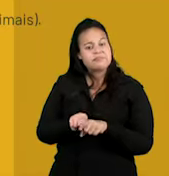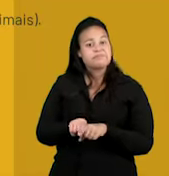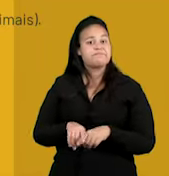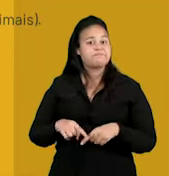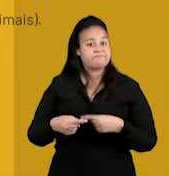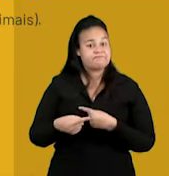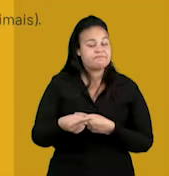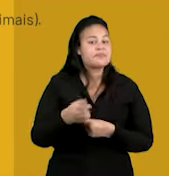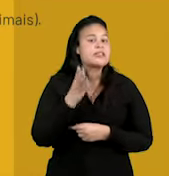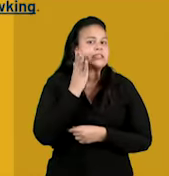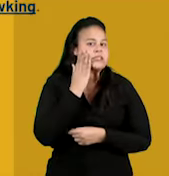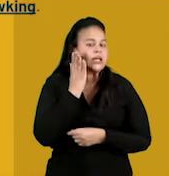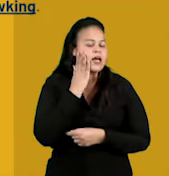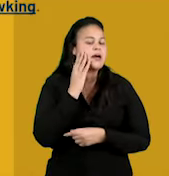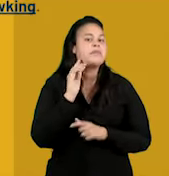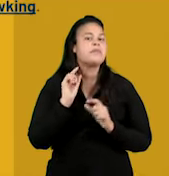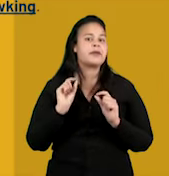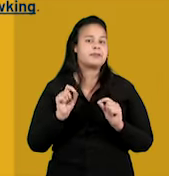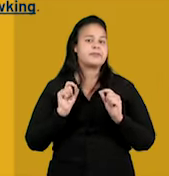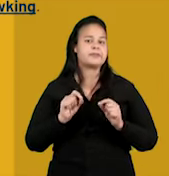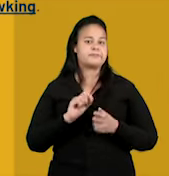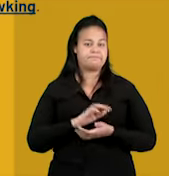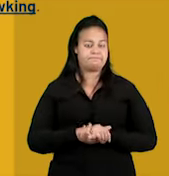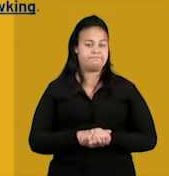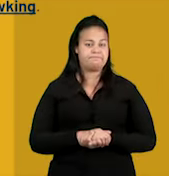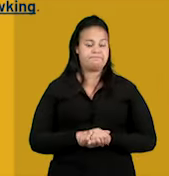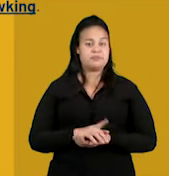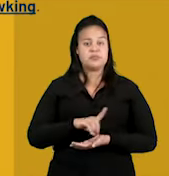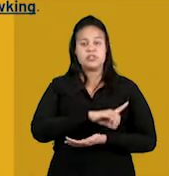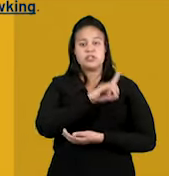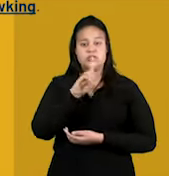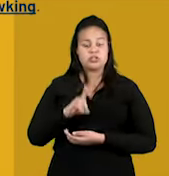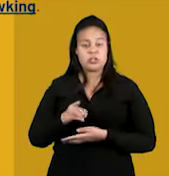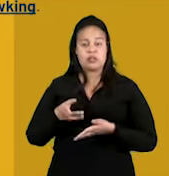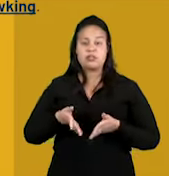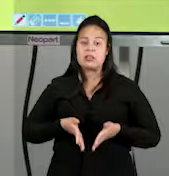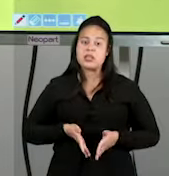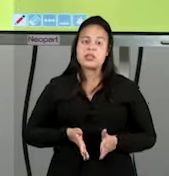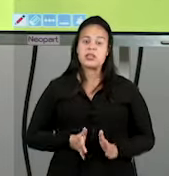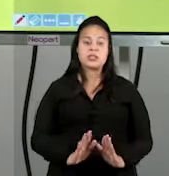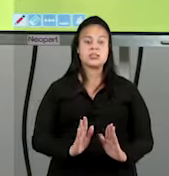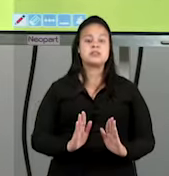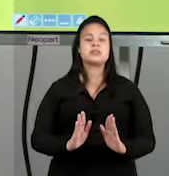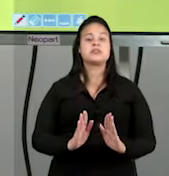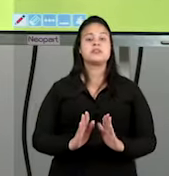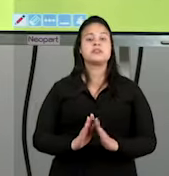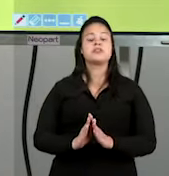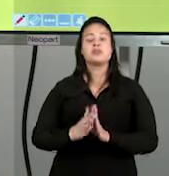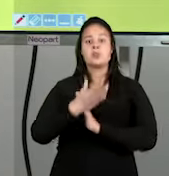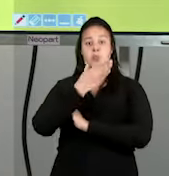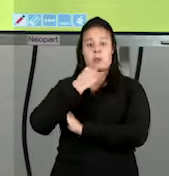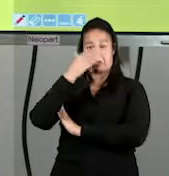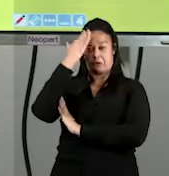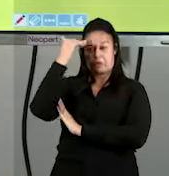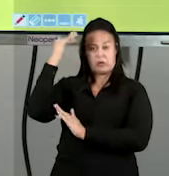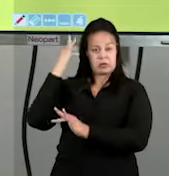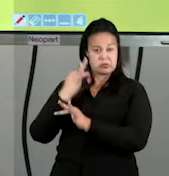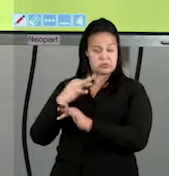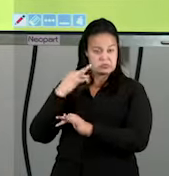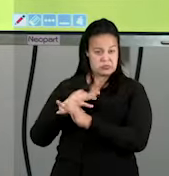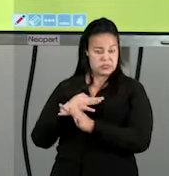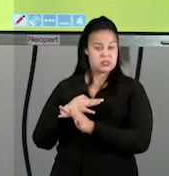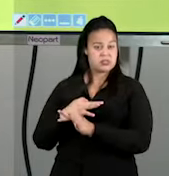já sabem que a data de nascimento de Albert Einstein foi no